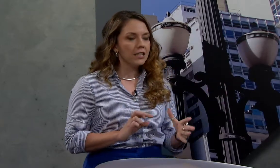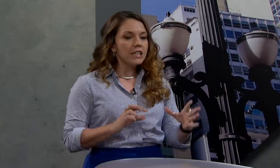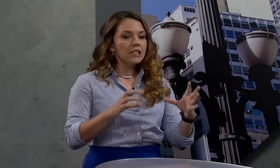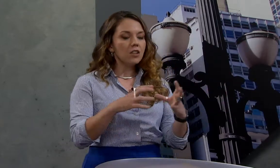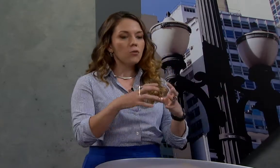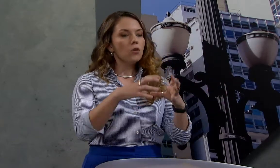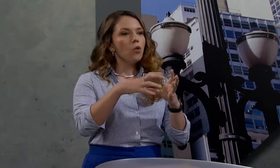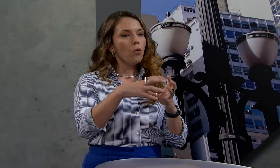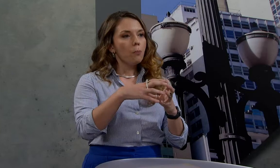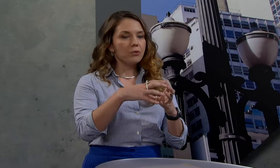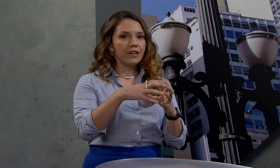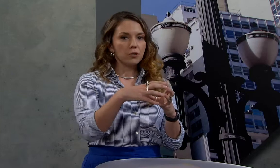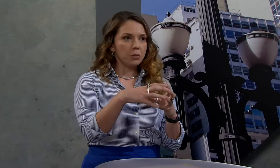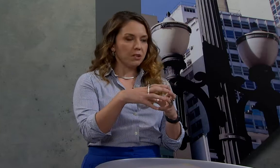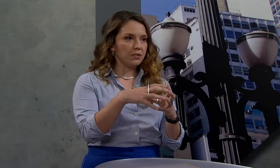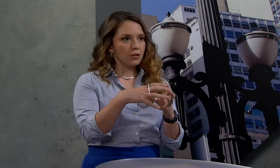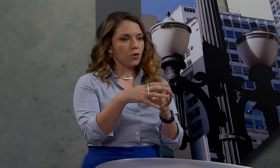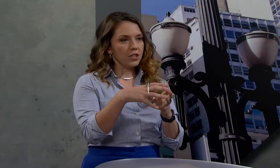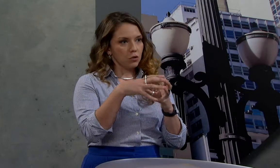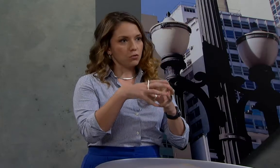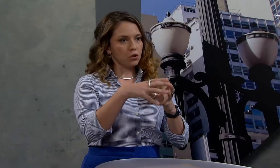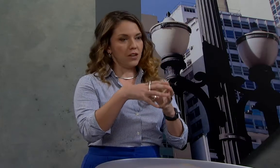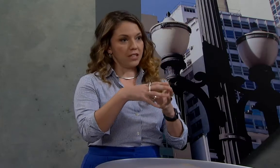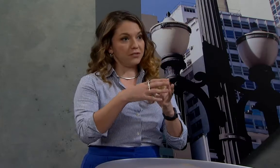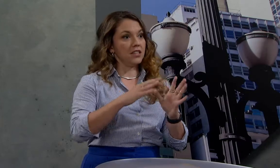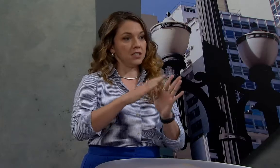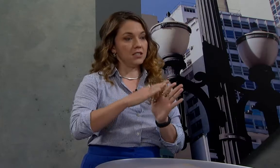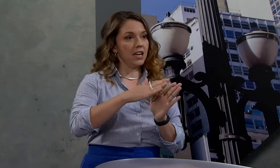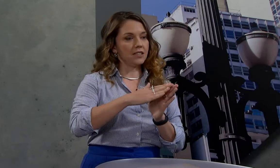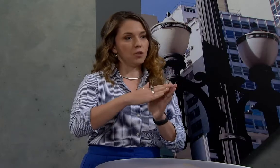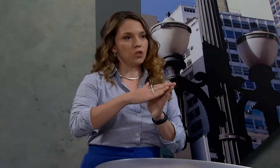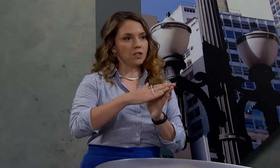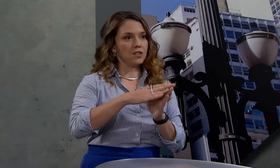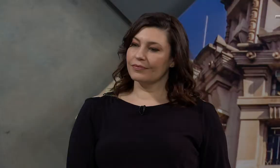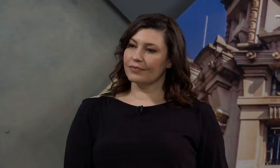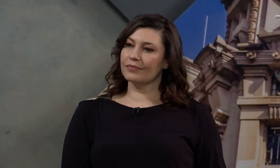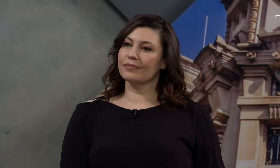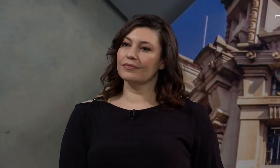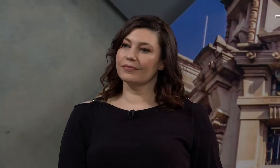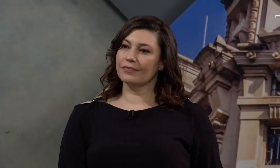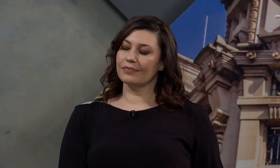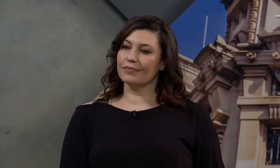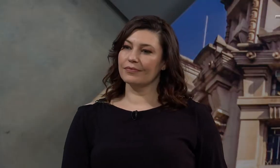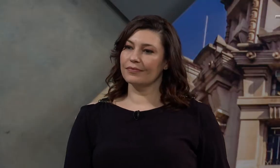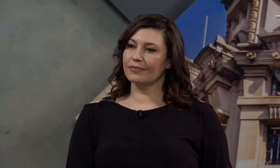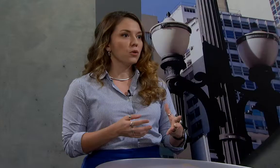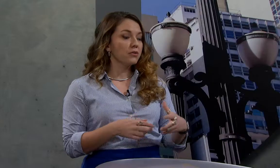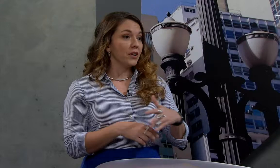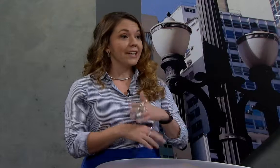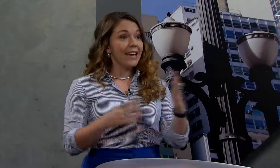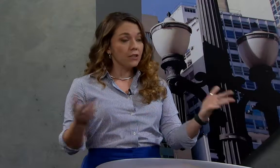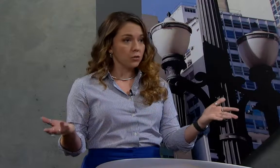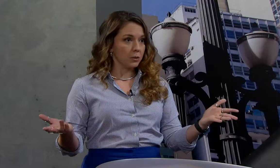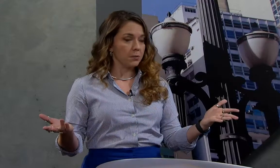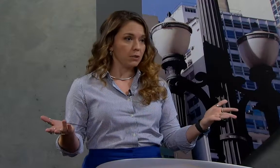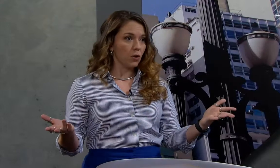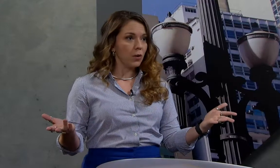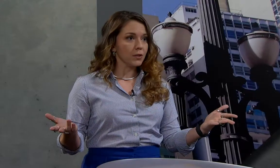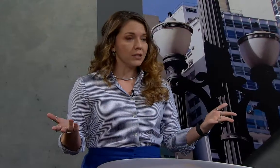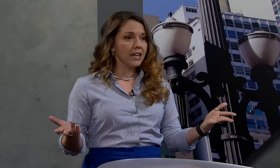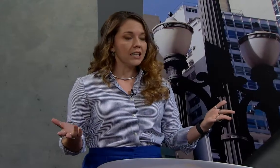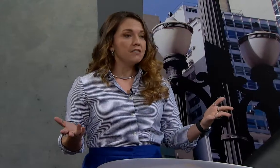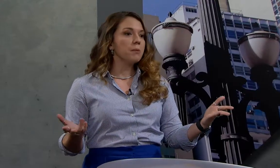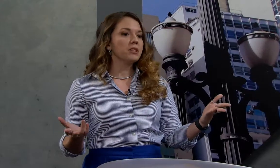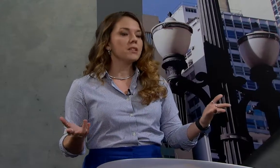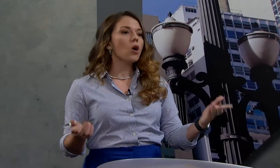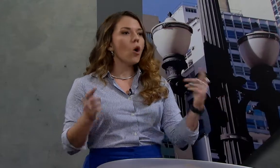né? Então, para o vereador e para a vereadora, quando estiver na fase, né, das audiências legislativas, esse vereador, essa vereadora foi eleito pelas pessoas,